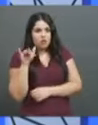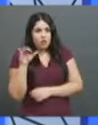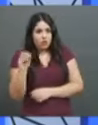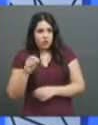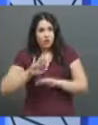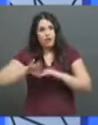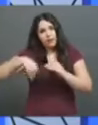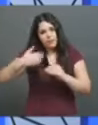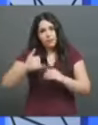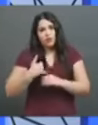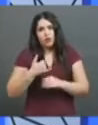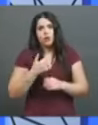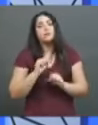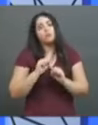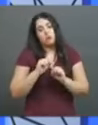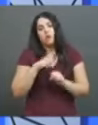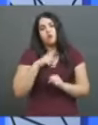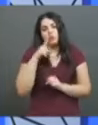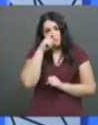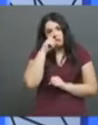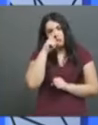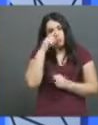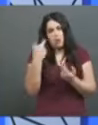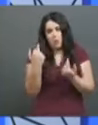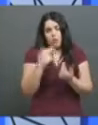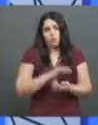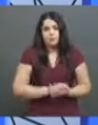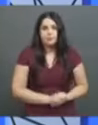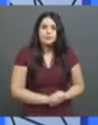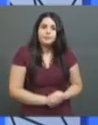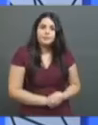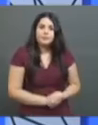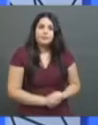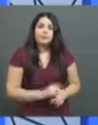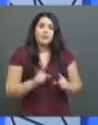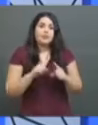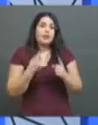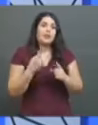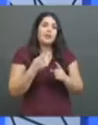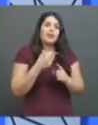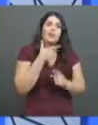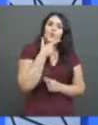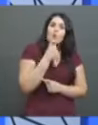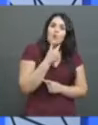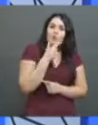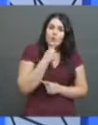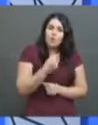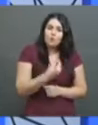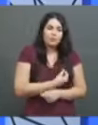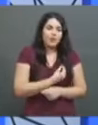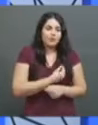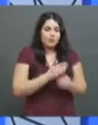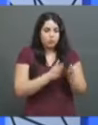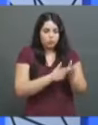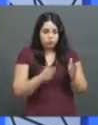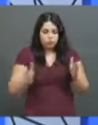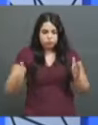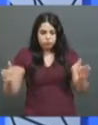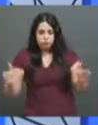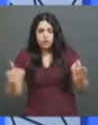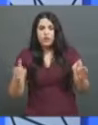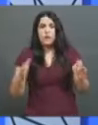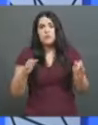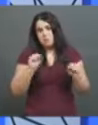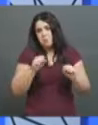passa a ter um risco semelhante. Mas, então, o homem, durante uma fase longa, ele está mais exposto, ele tem